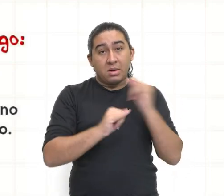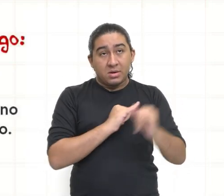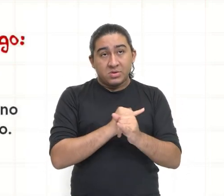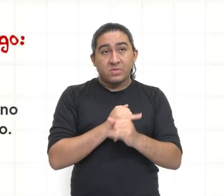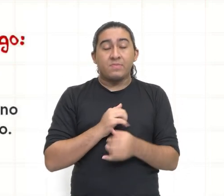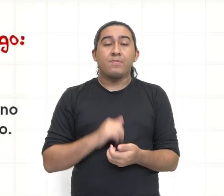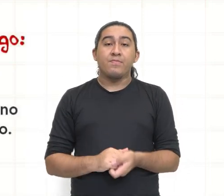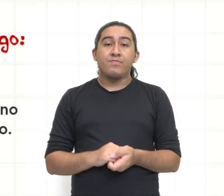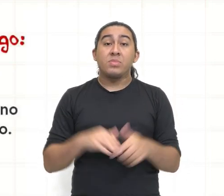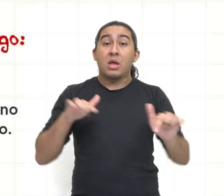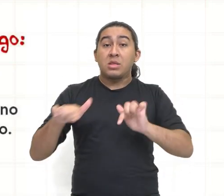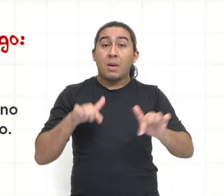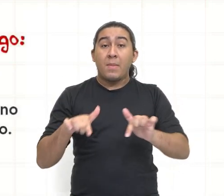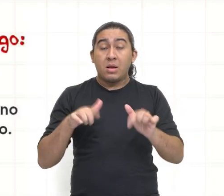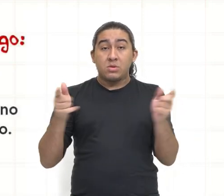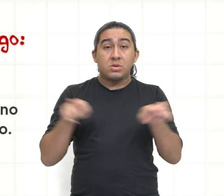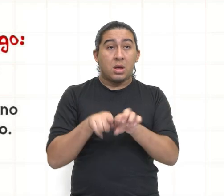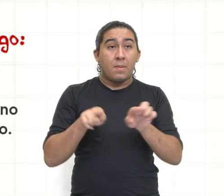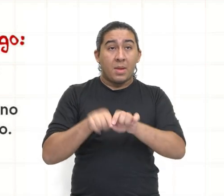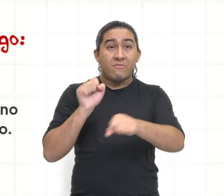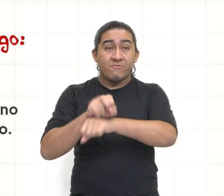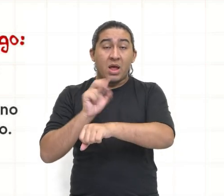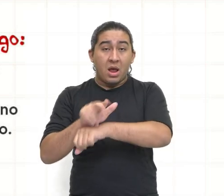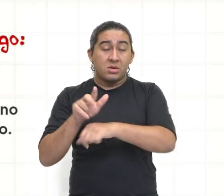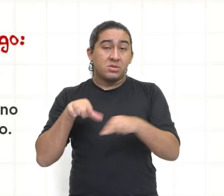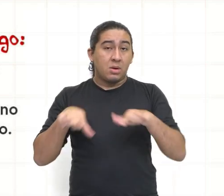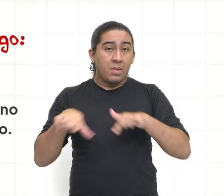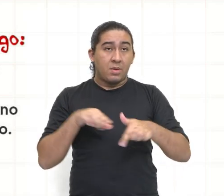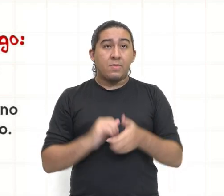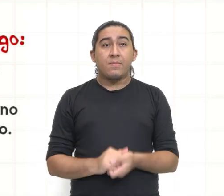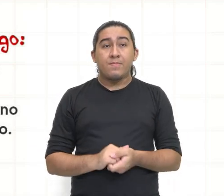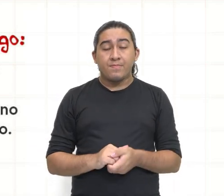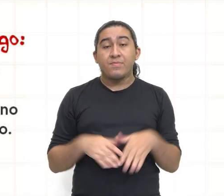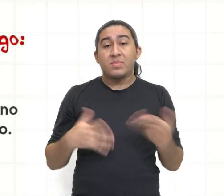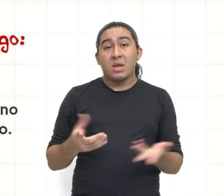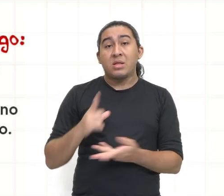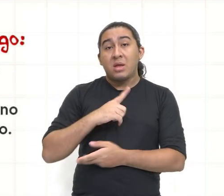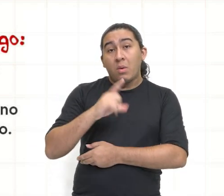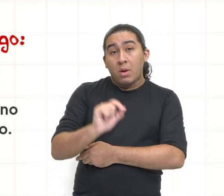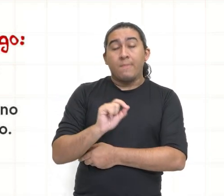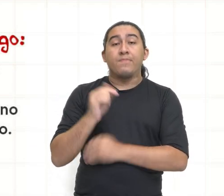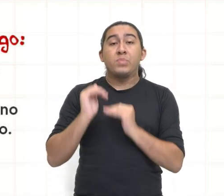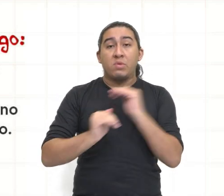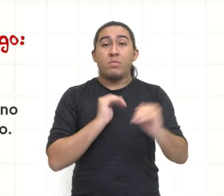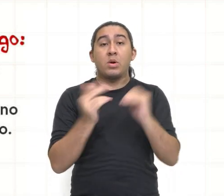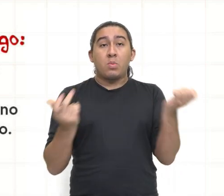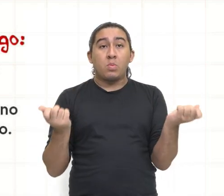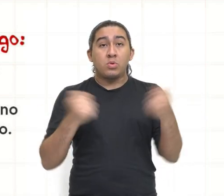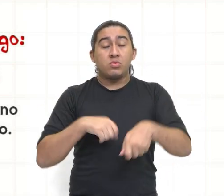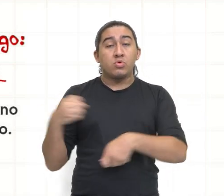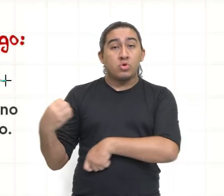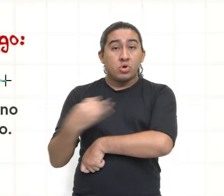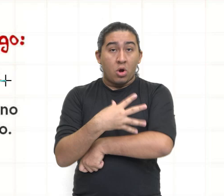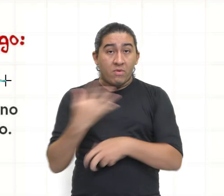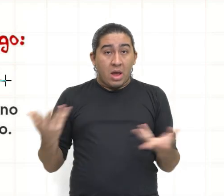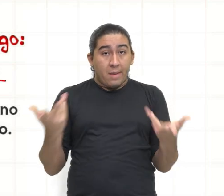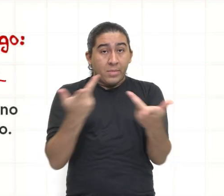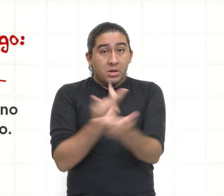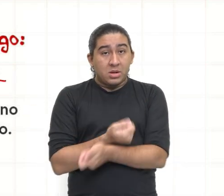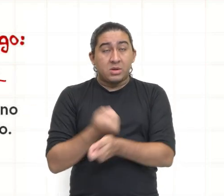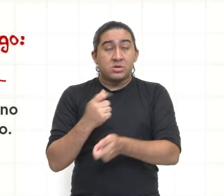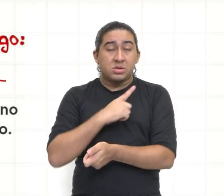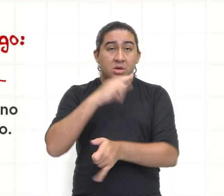Trabalho e emprego. Dentro das tecnologias digitais, vamos verificar a questão de desenvolvimento de novas